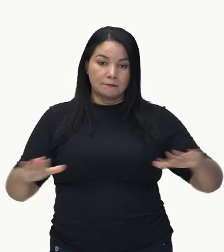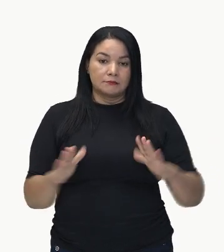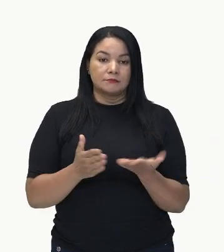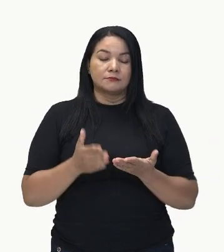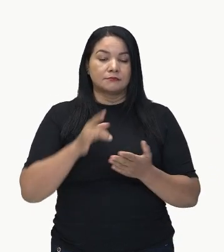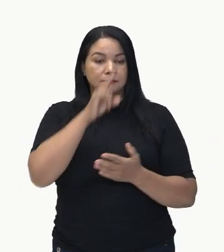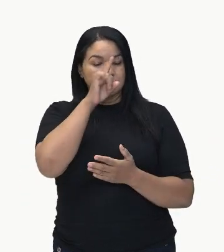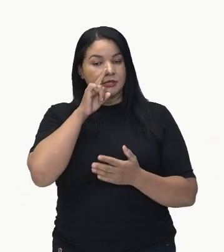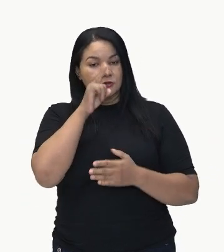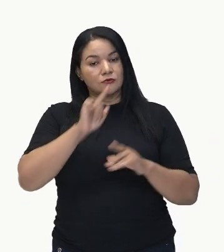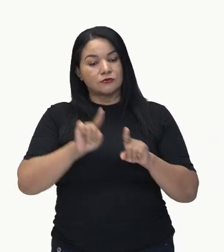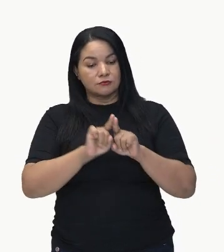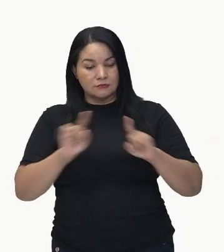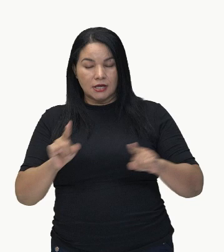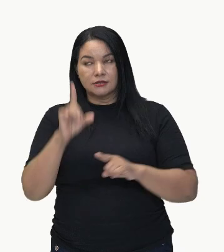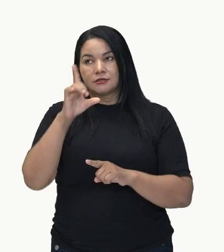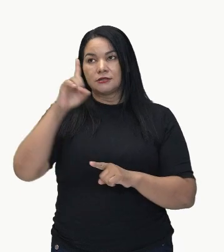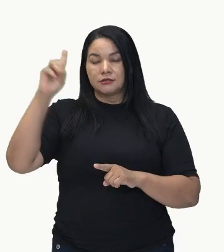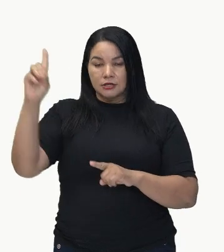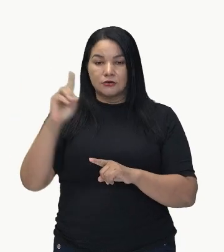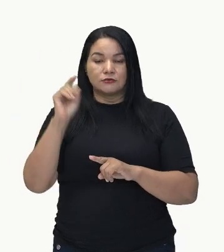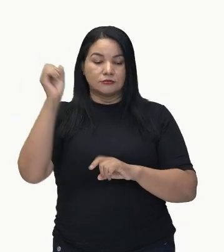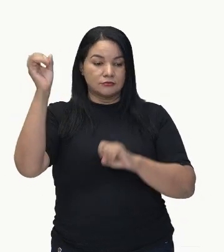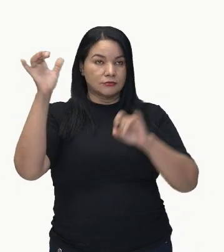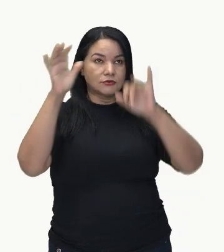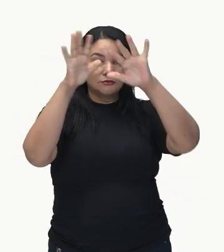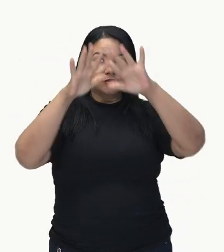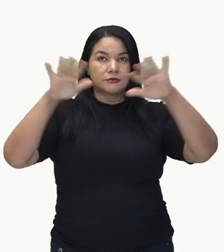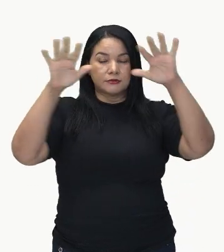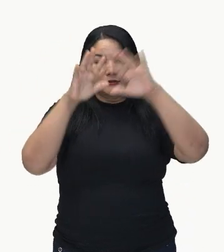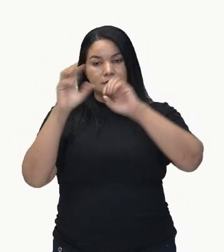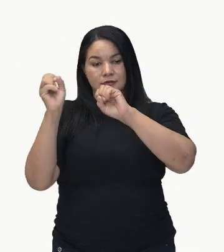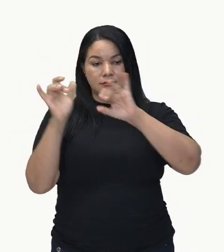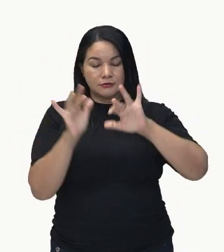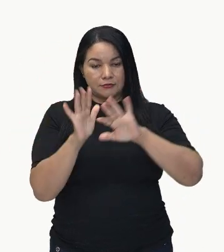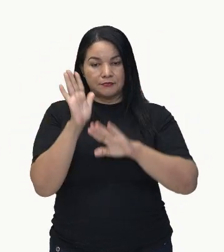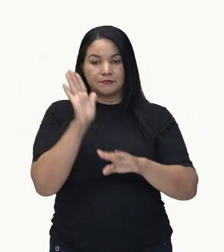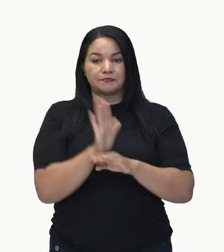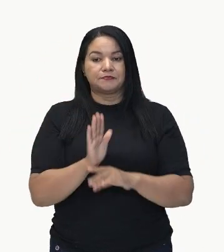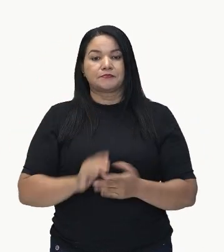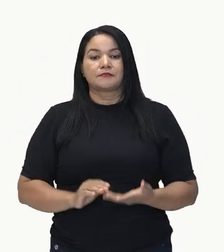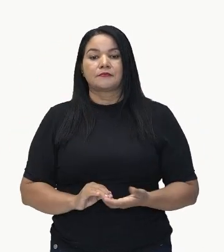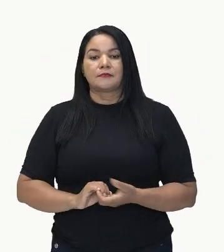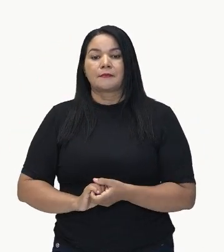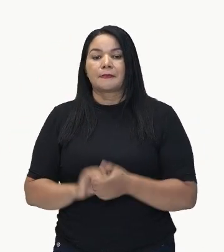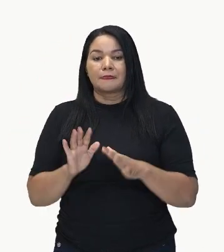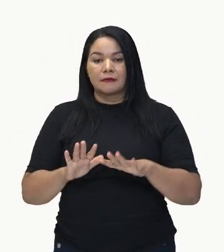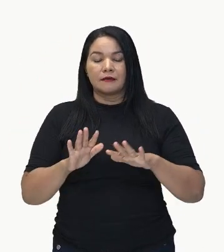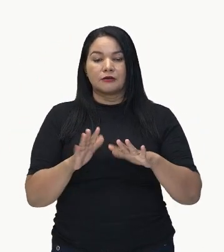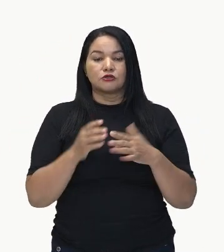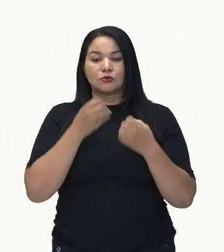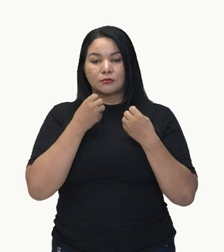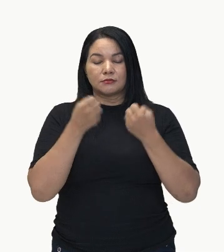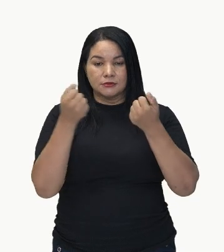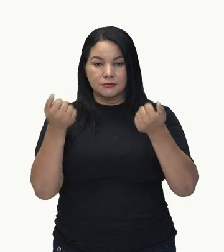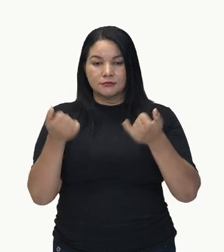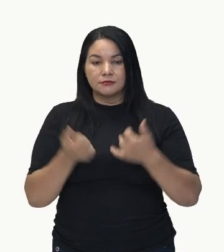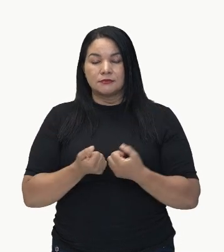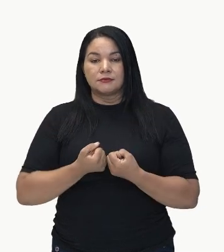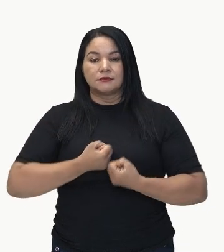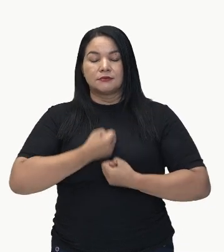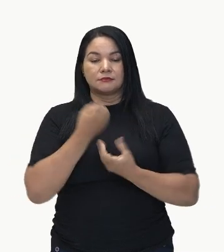o céu. Então percebam que de fato nesse poema, Fernando Pessoa conseguiu expressar esse processo da